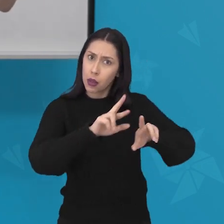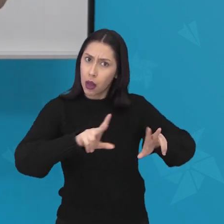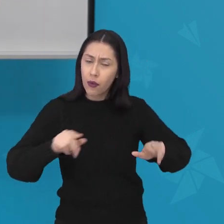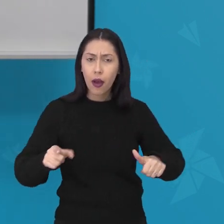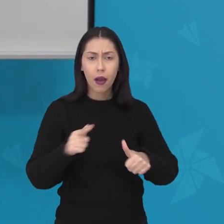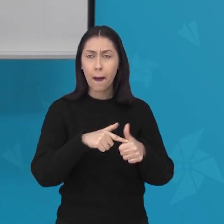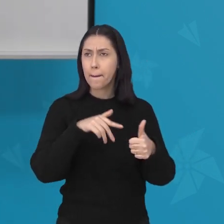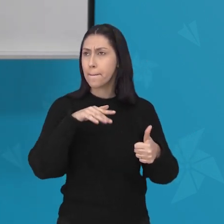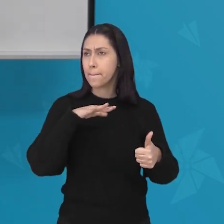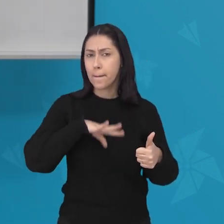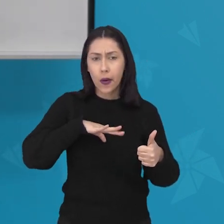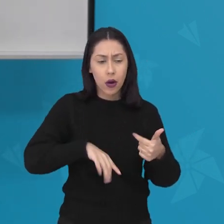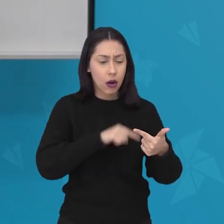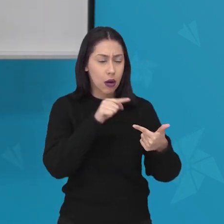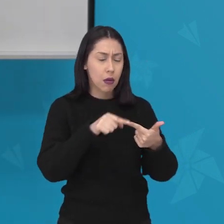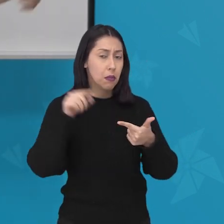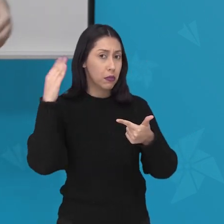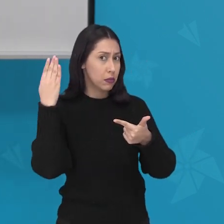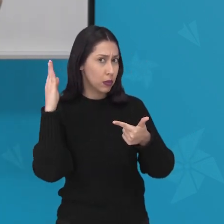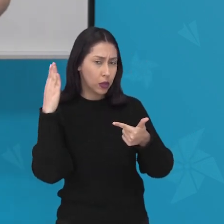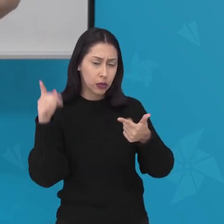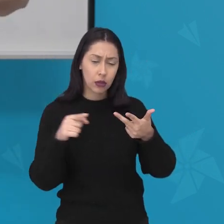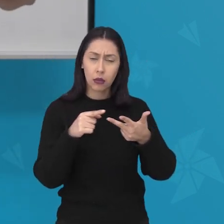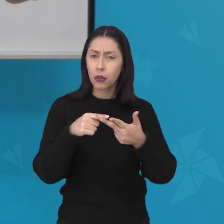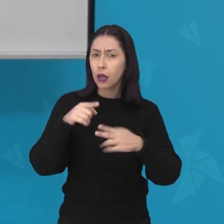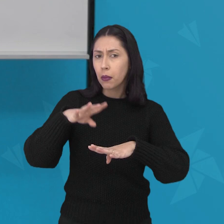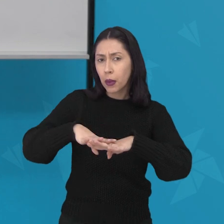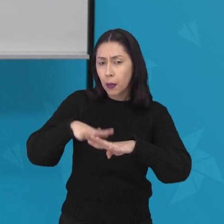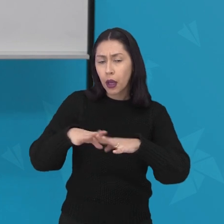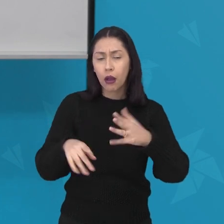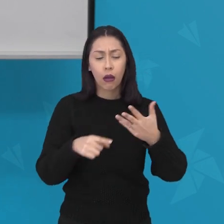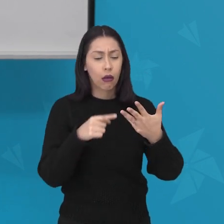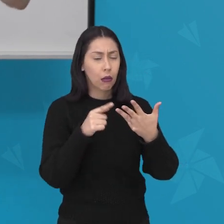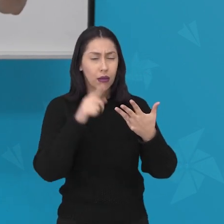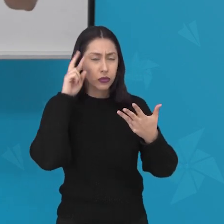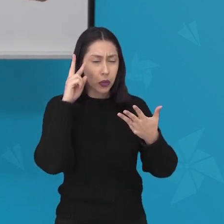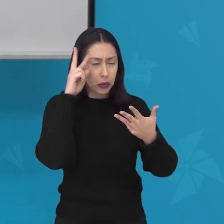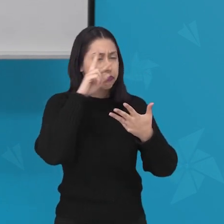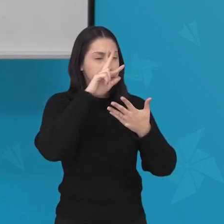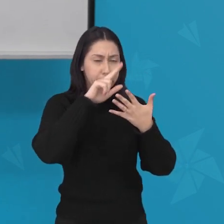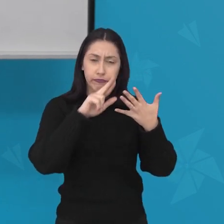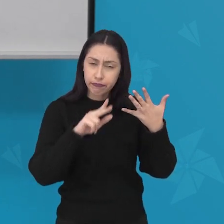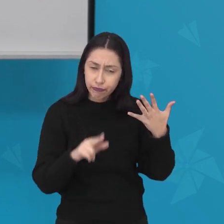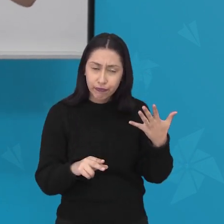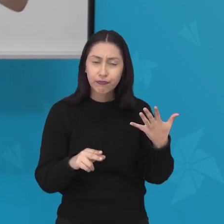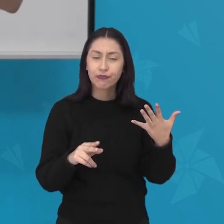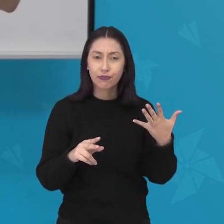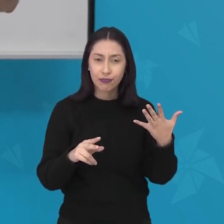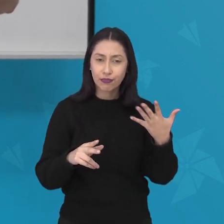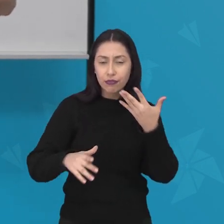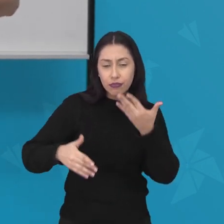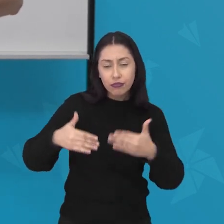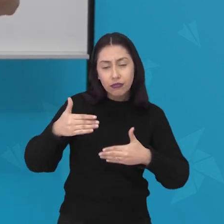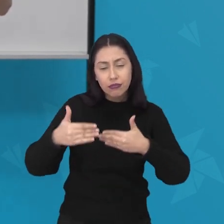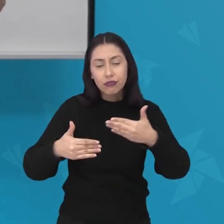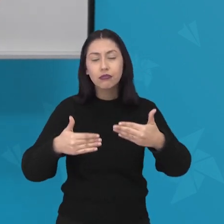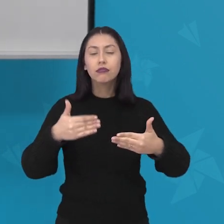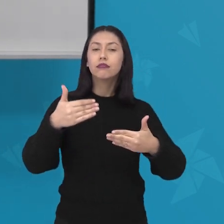disciplina. Língua portuguesa, biologia, matemática, história, enfim, dependendo muito daquilo